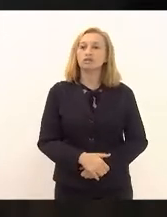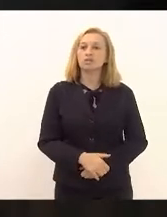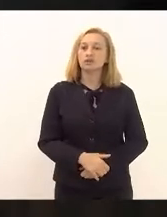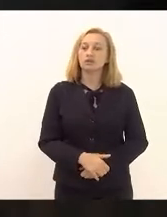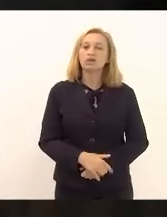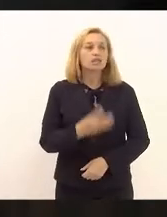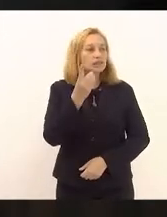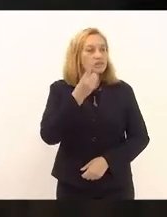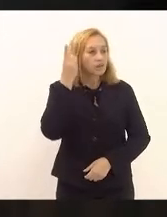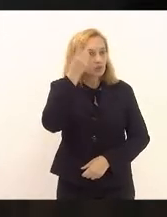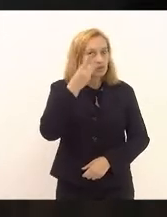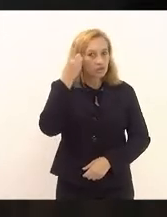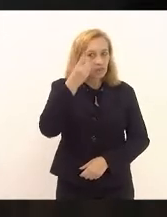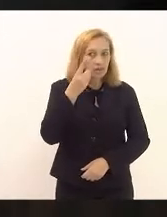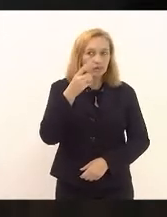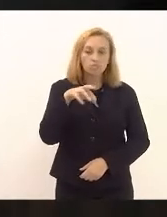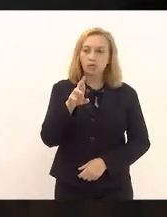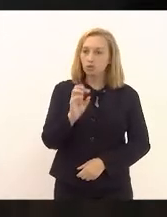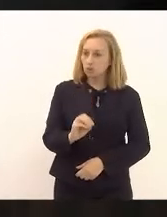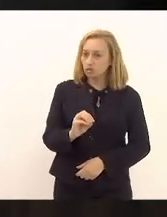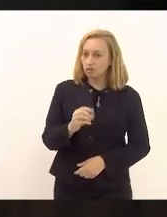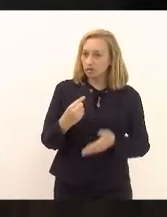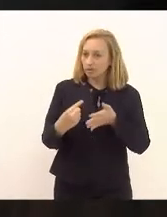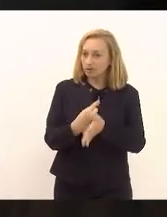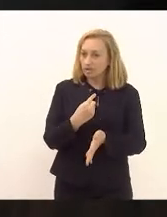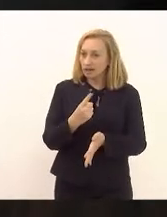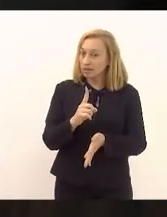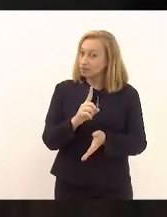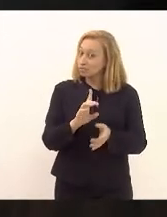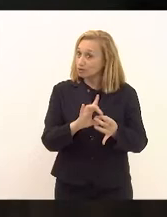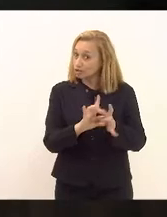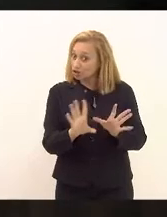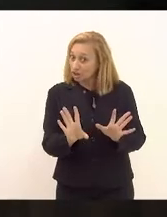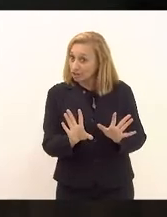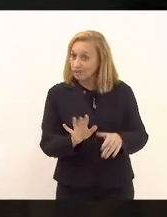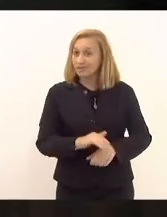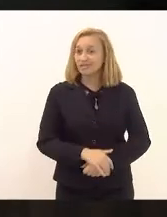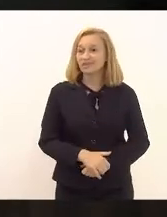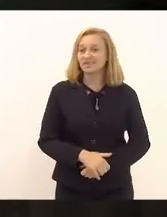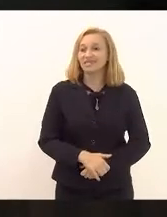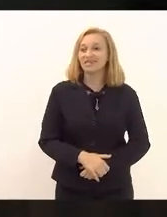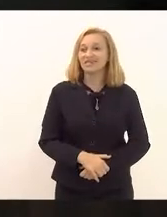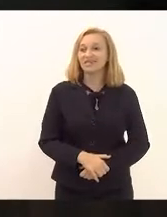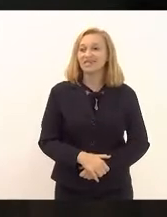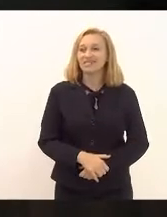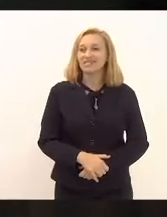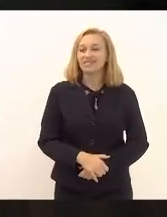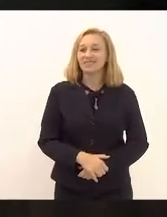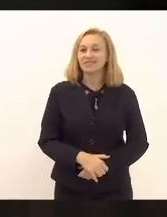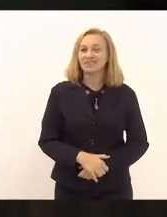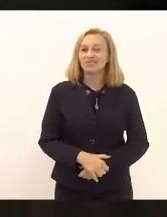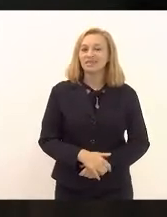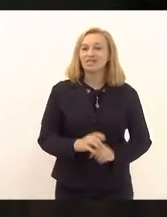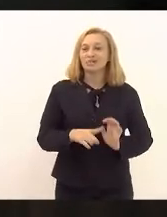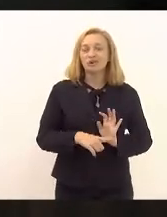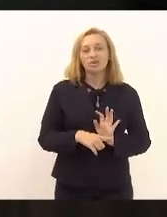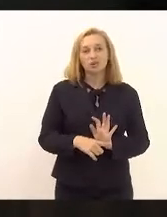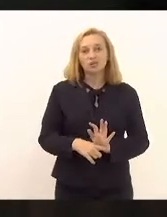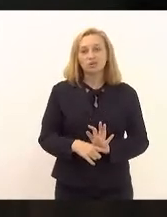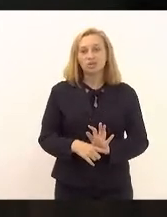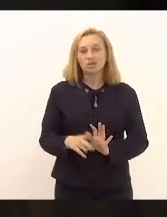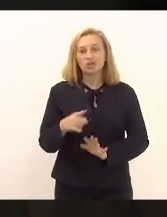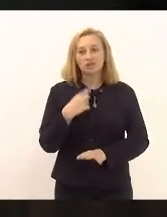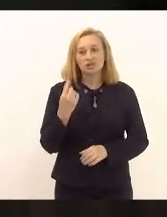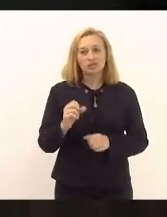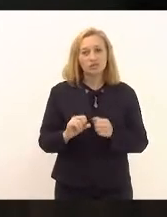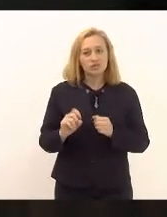O deputado Bruno ia perguntar, mas não vai, porque eu não vou deixar, que com aquela ajuda que nós